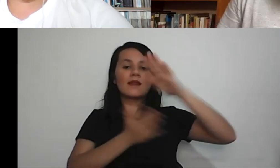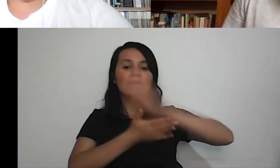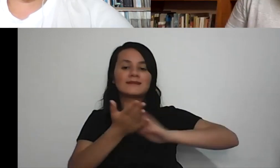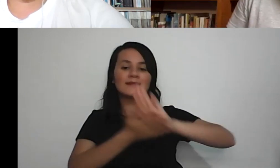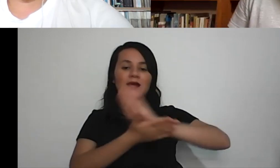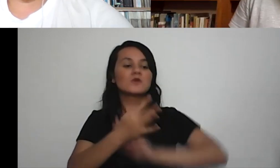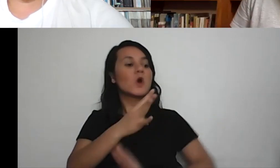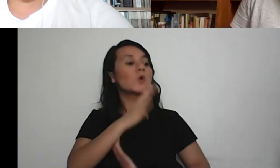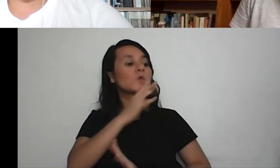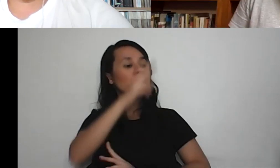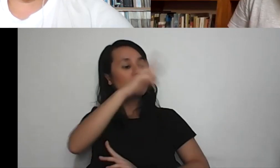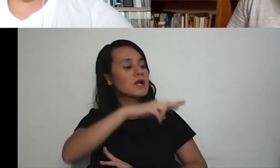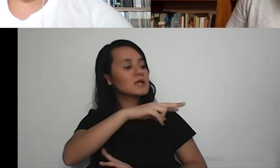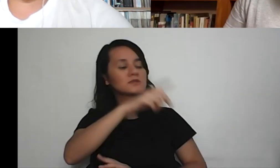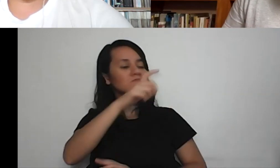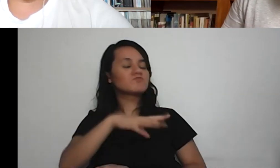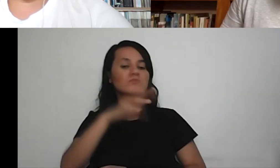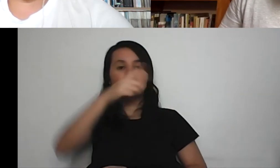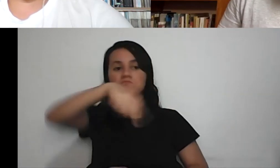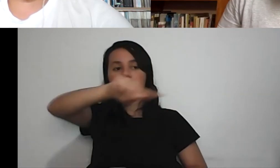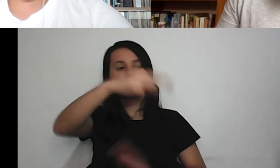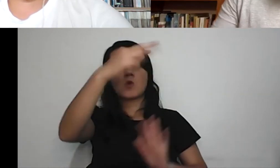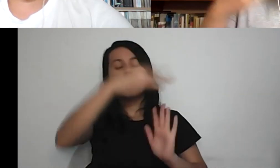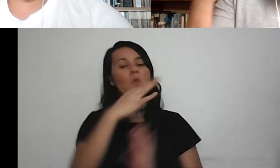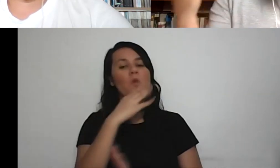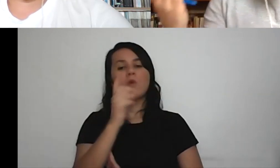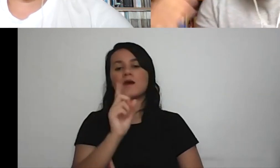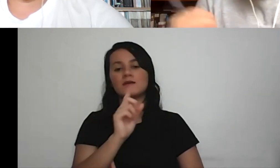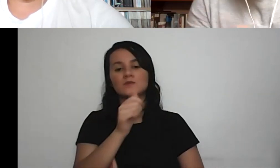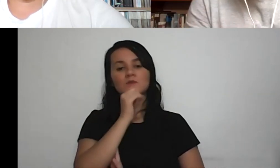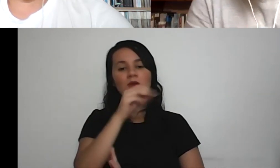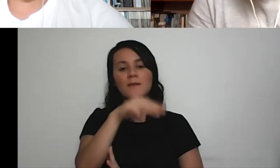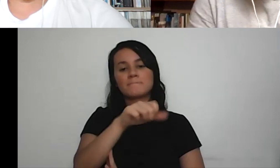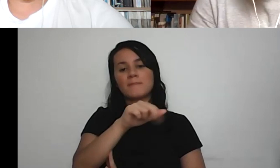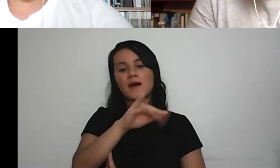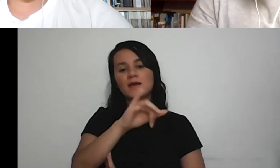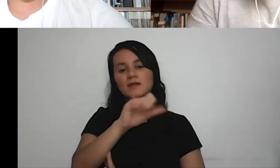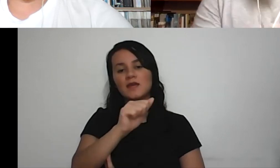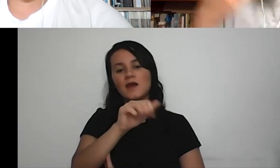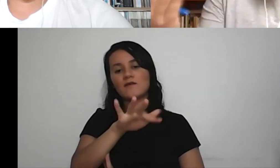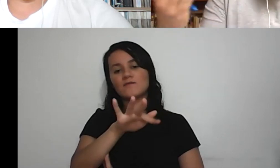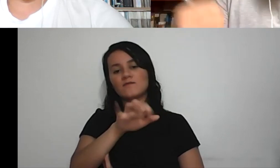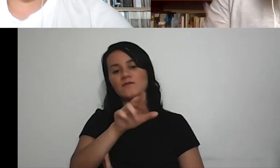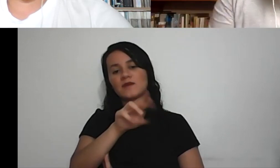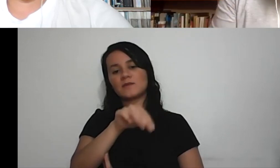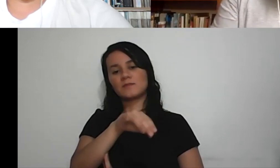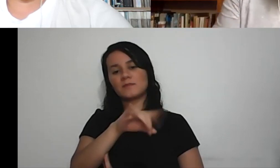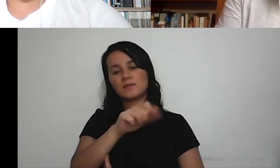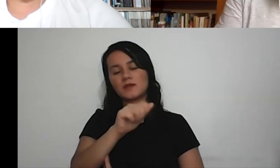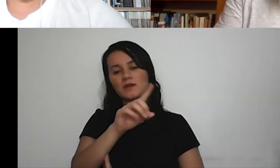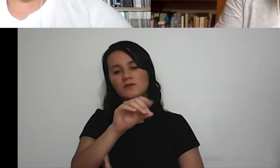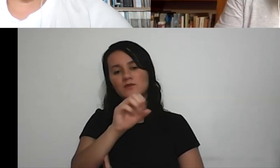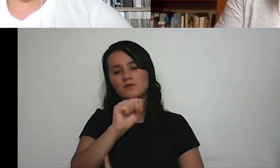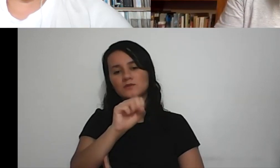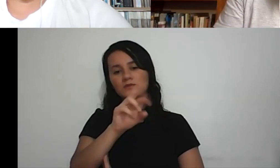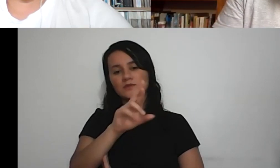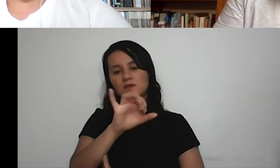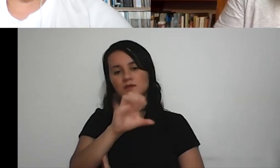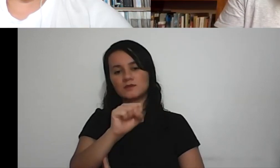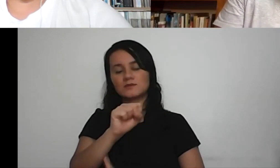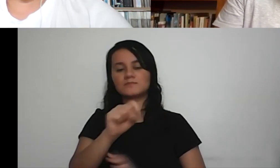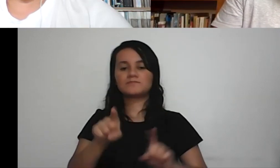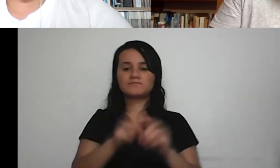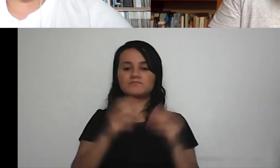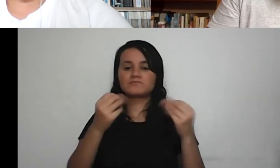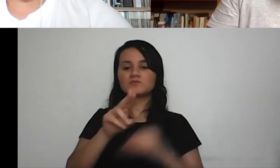serem conhecidos pelos leitores. Né? Quer dizer, Maria Firmina dos Reis é um desses nomes. Por sinal, a Companhia das Letras também publicou Úrsula.